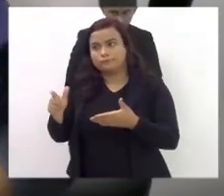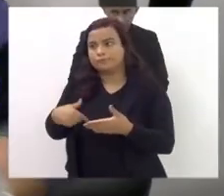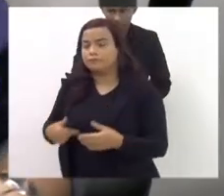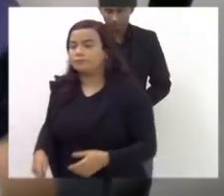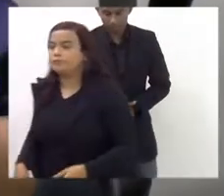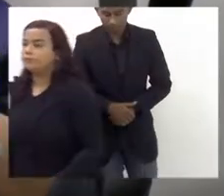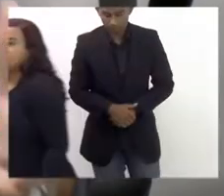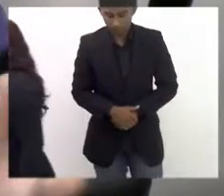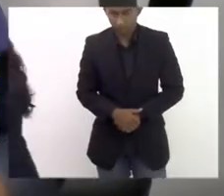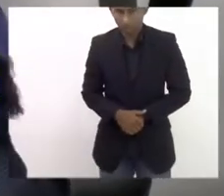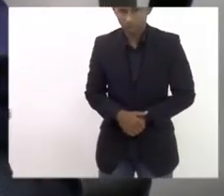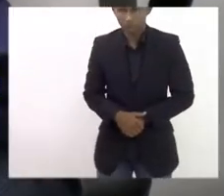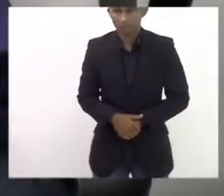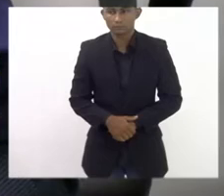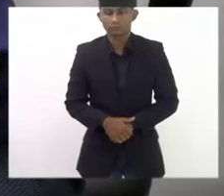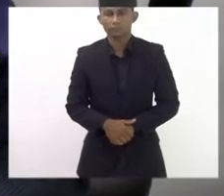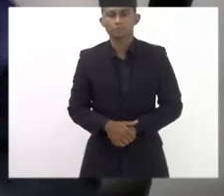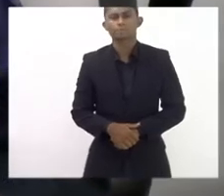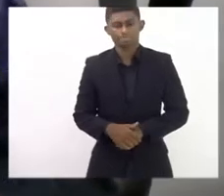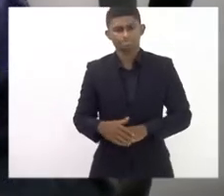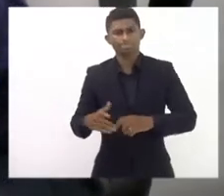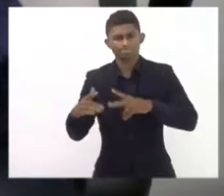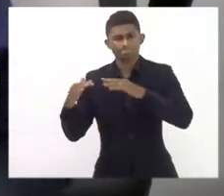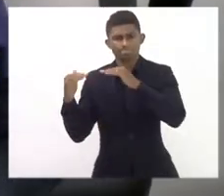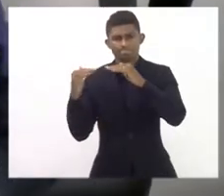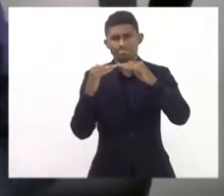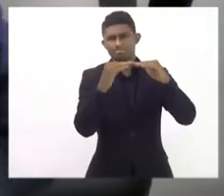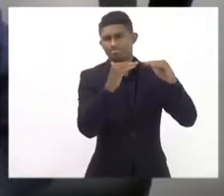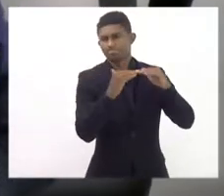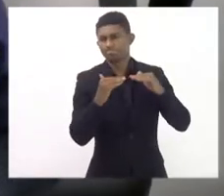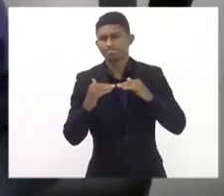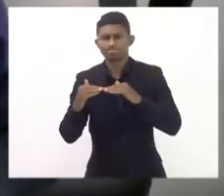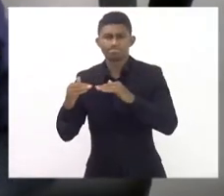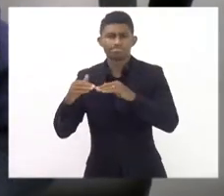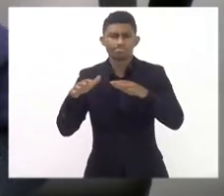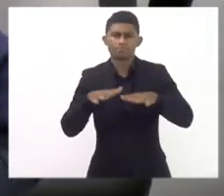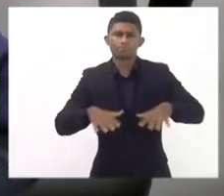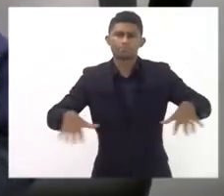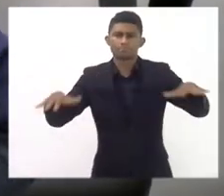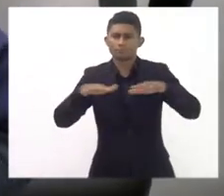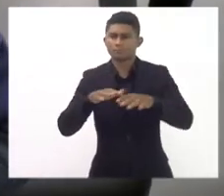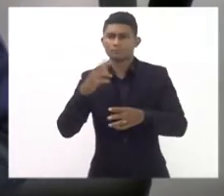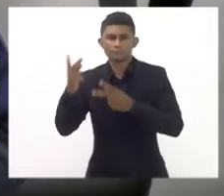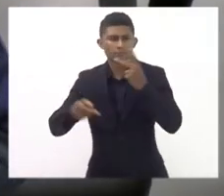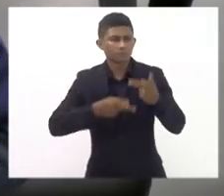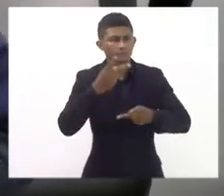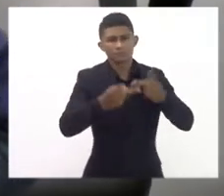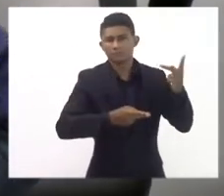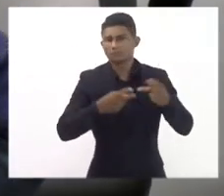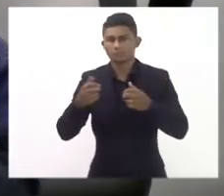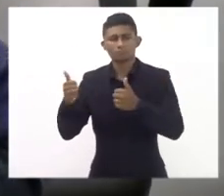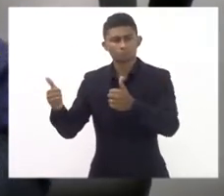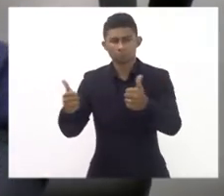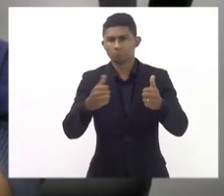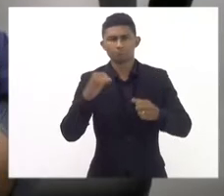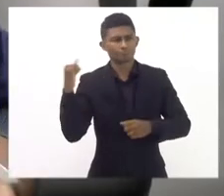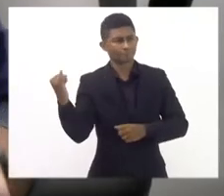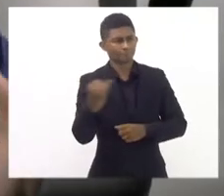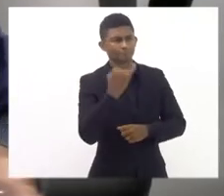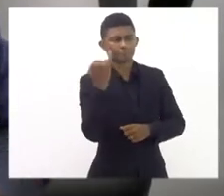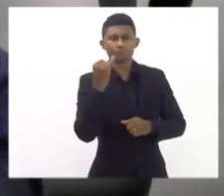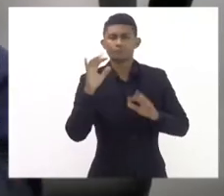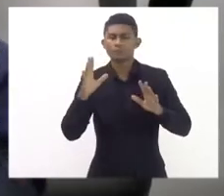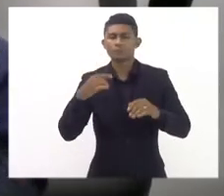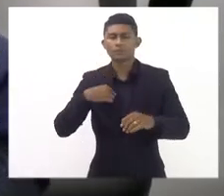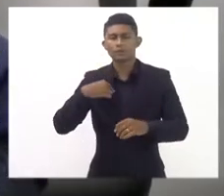que todo mundo falou, concordo com absolutamente tudo que todo mundo trouxe aqui, grandes contribuições para o debate. Mas só trazer um pouco da